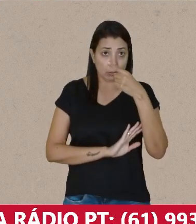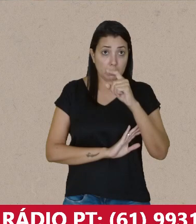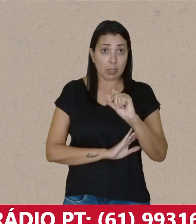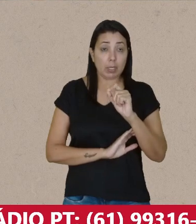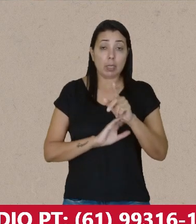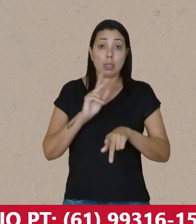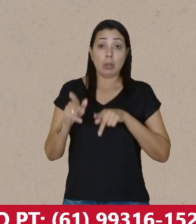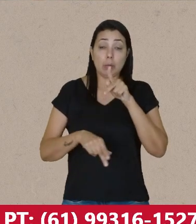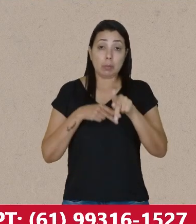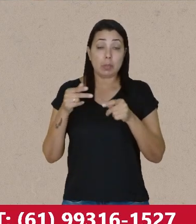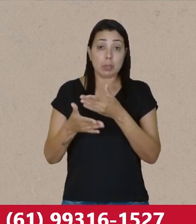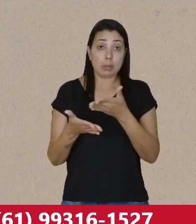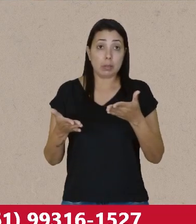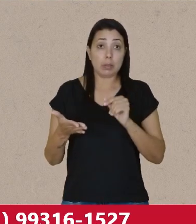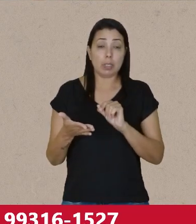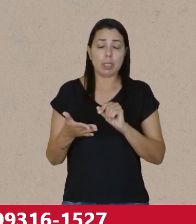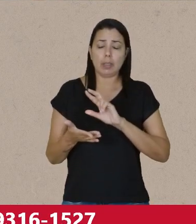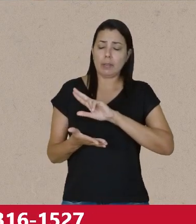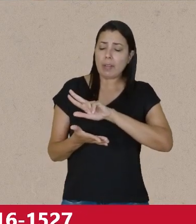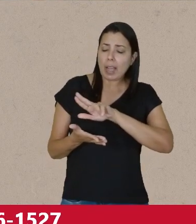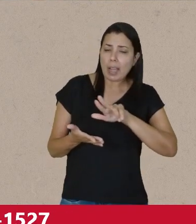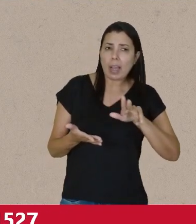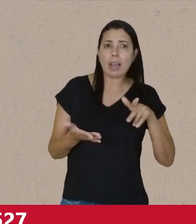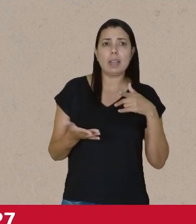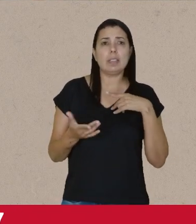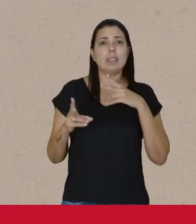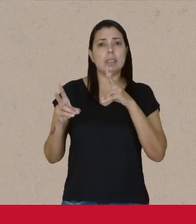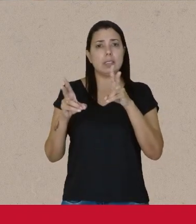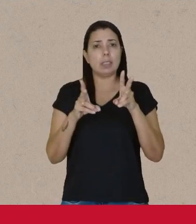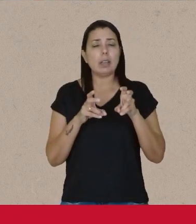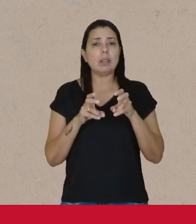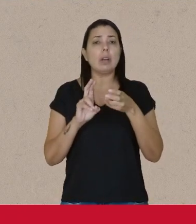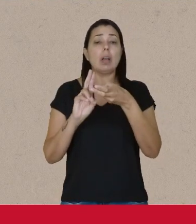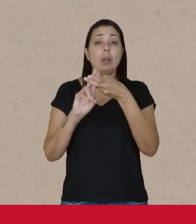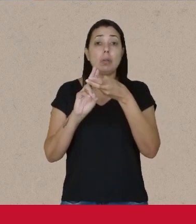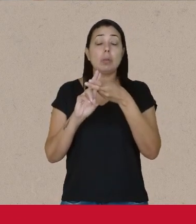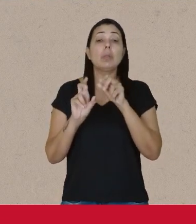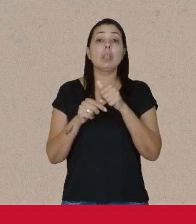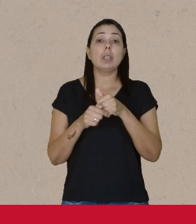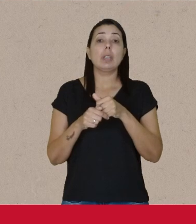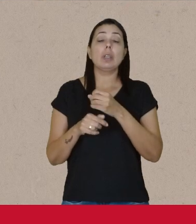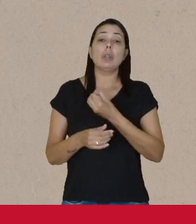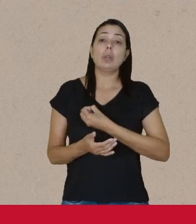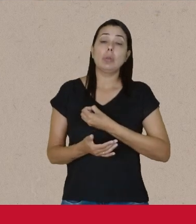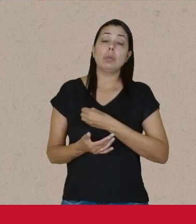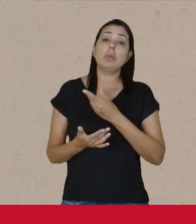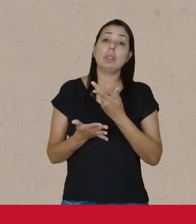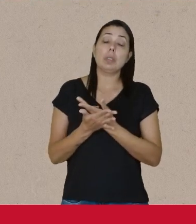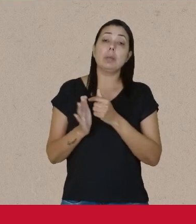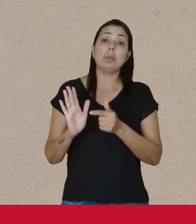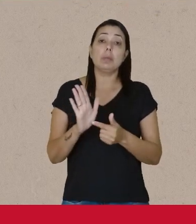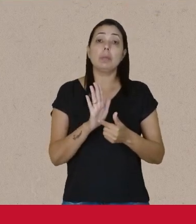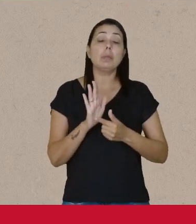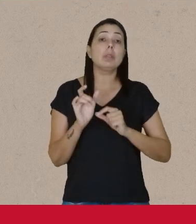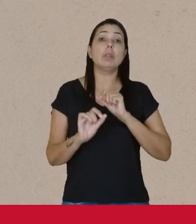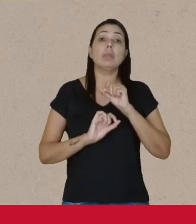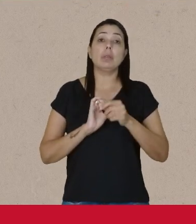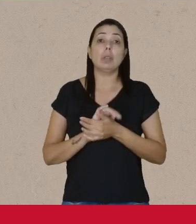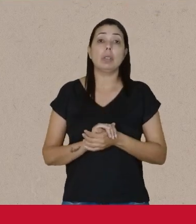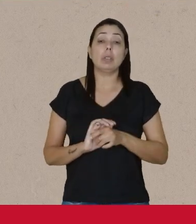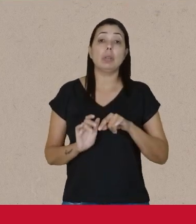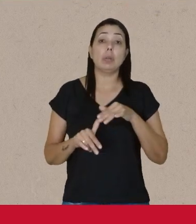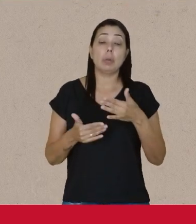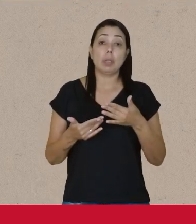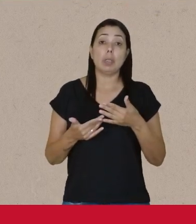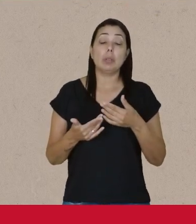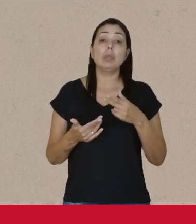a população são inúmeras. Em relação ao Sistema Único de Saúde, um número é suficiente para demonstrar o quanto